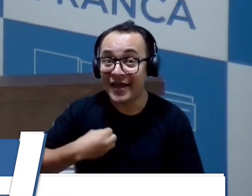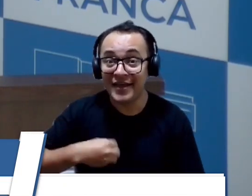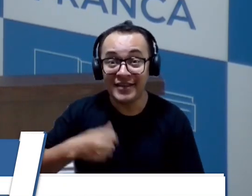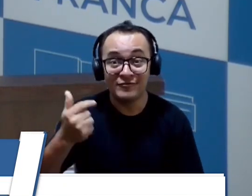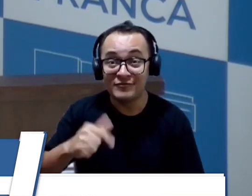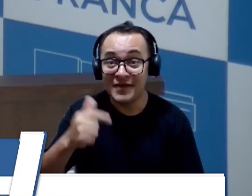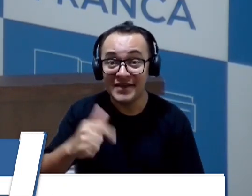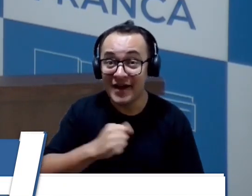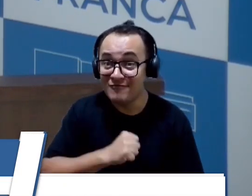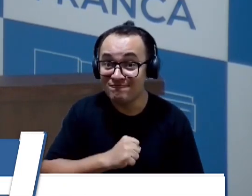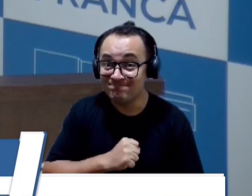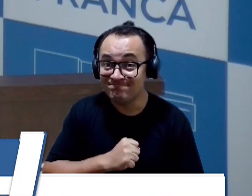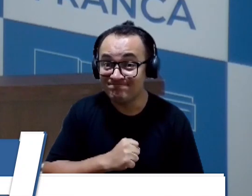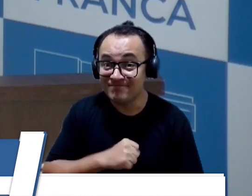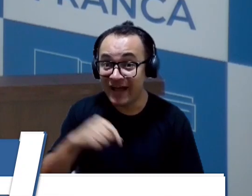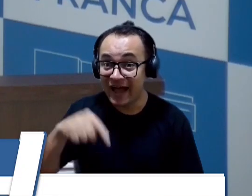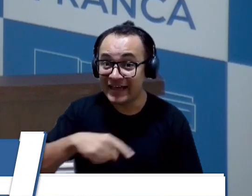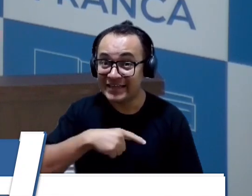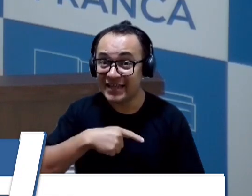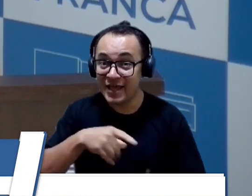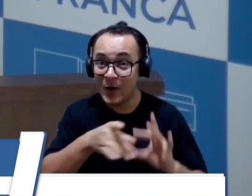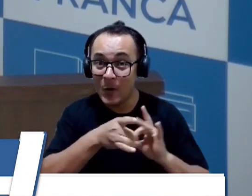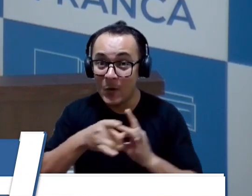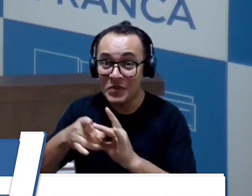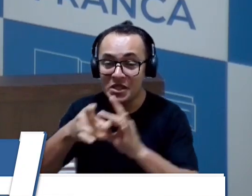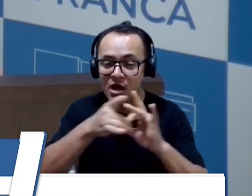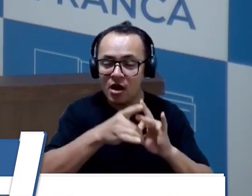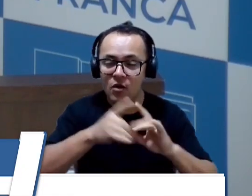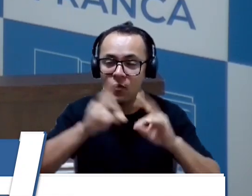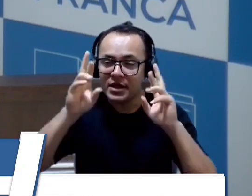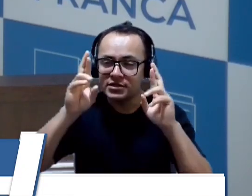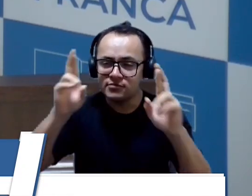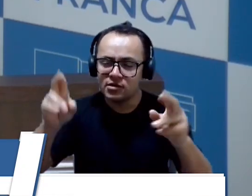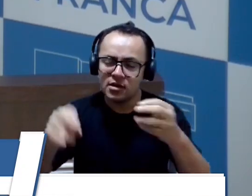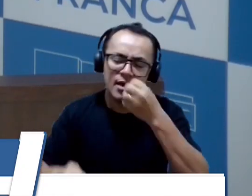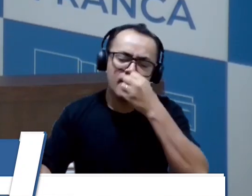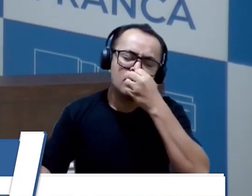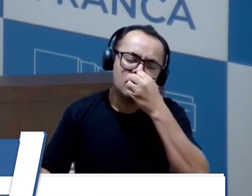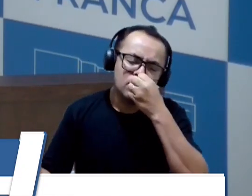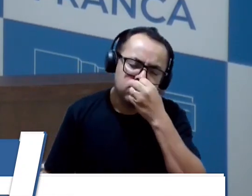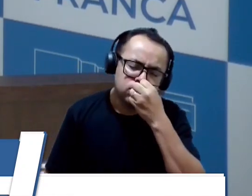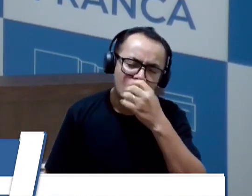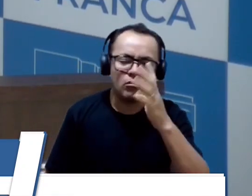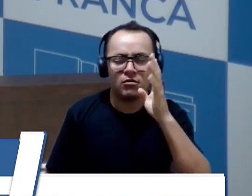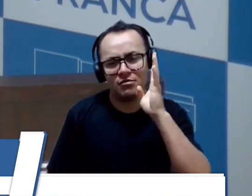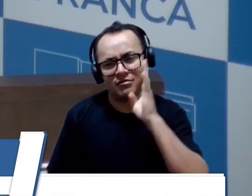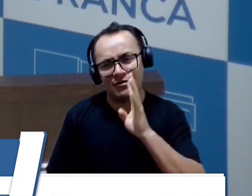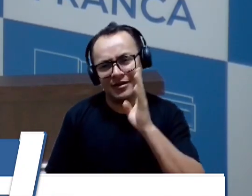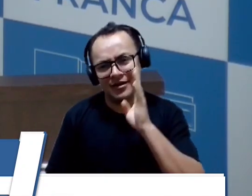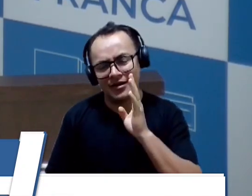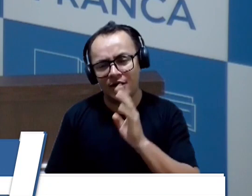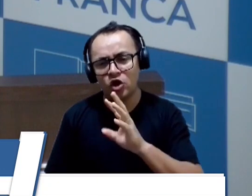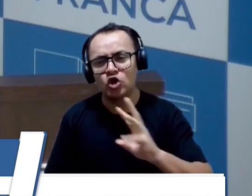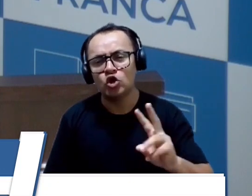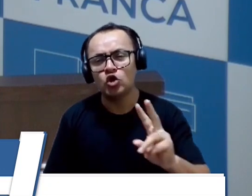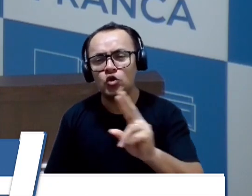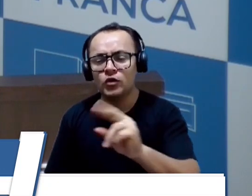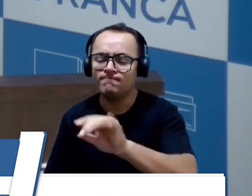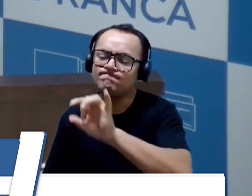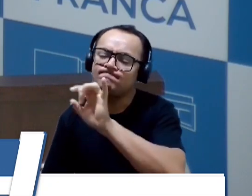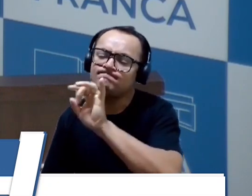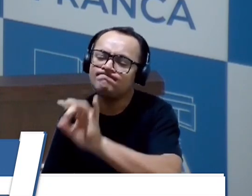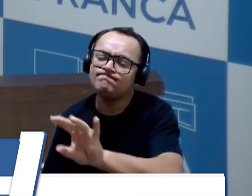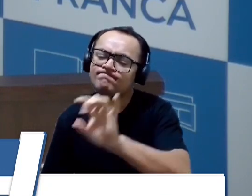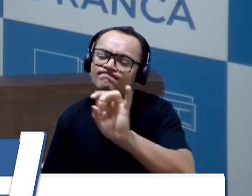respeito. Isso é bacana, isso é bom. E todos, cada um, fazendo o seu